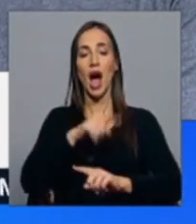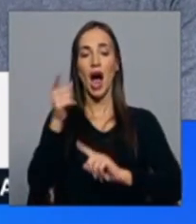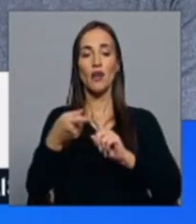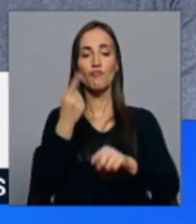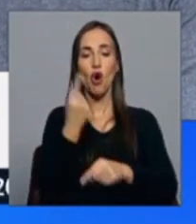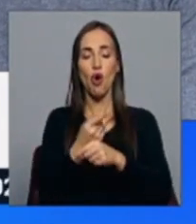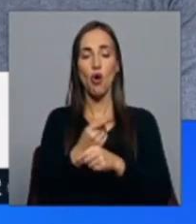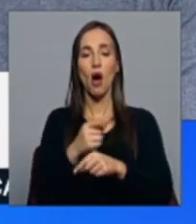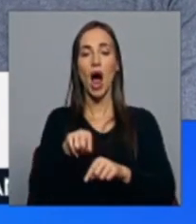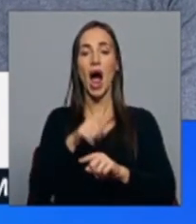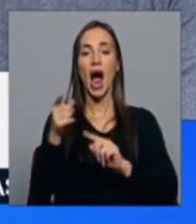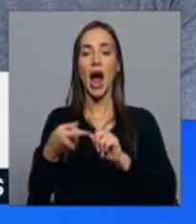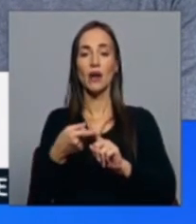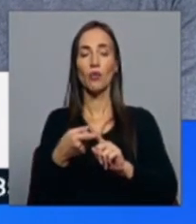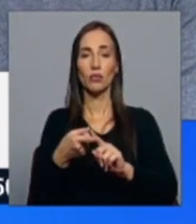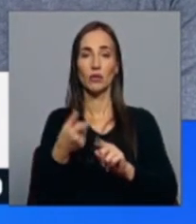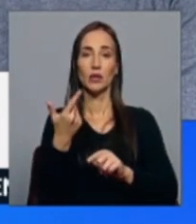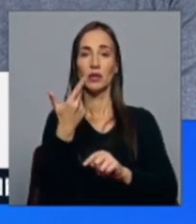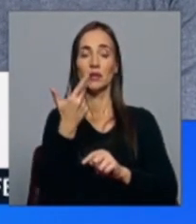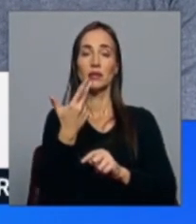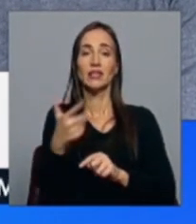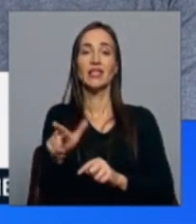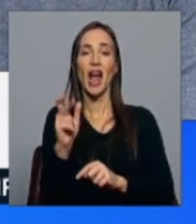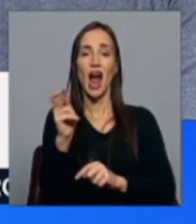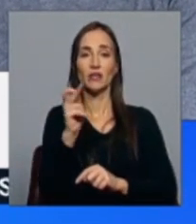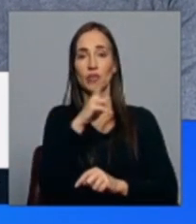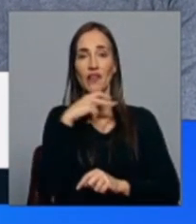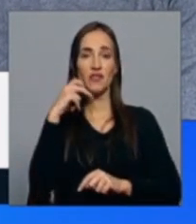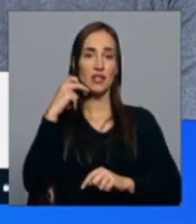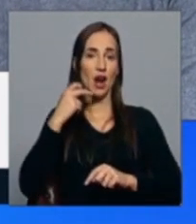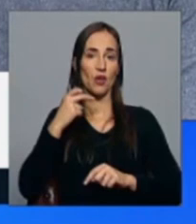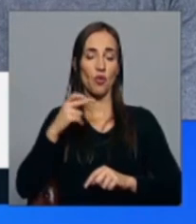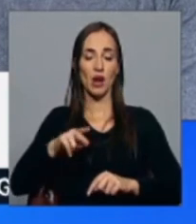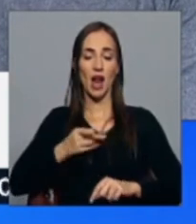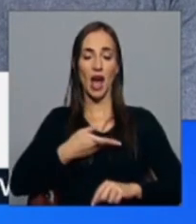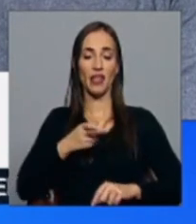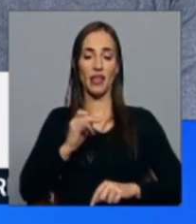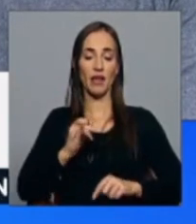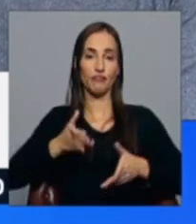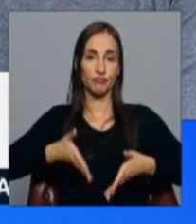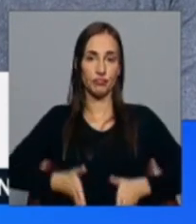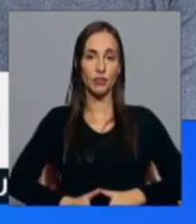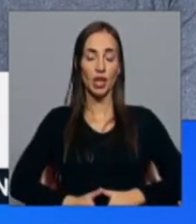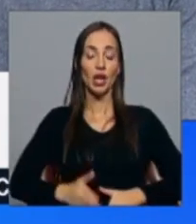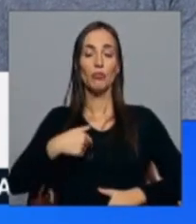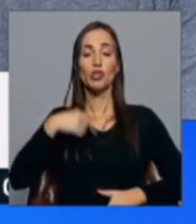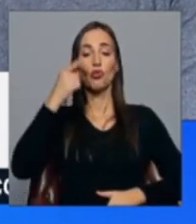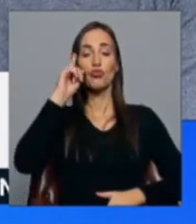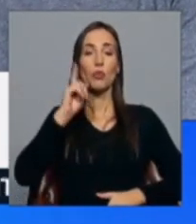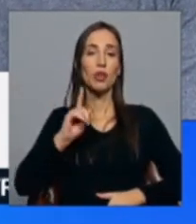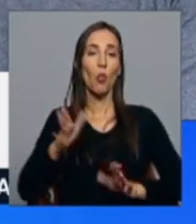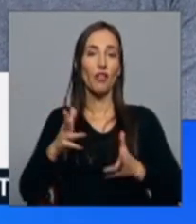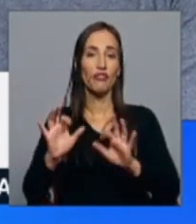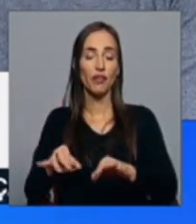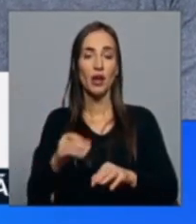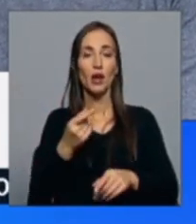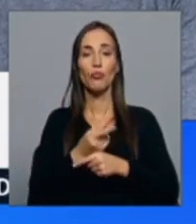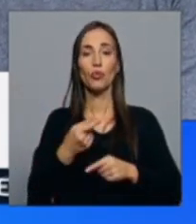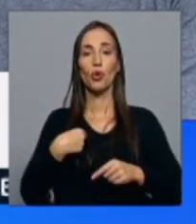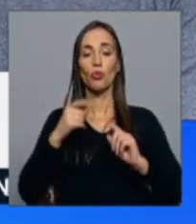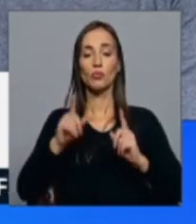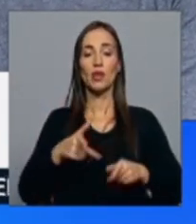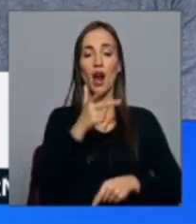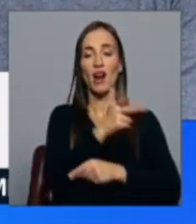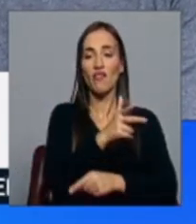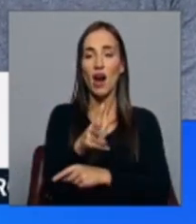do filme mas eu não sabia qual seria o fim do filme porque eu quando comecei a gravar o o edifício EA visitar o edifício como pessoas que tinham